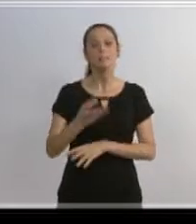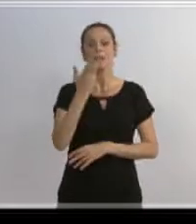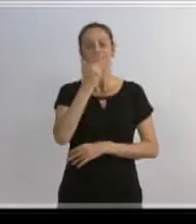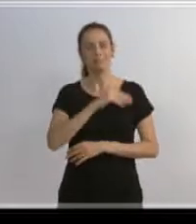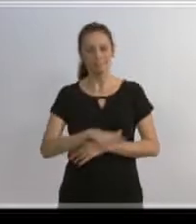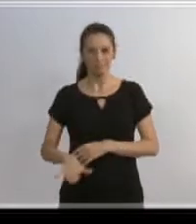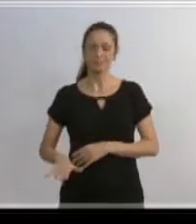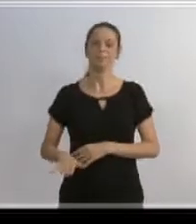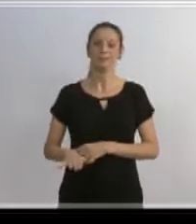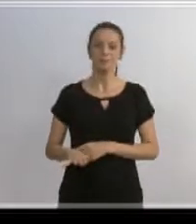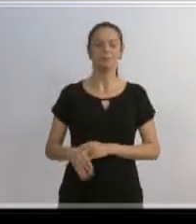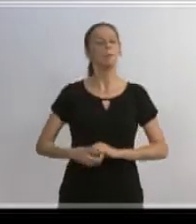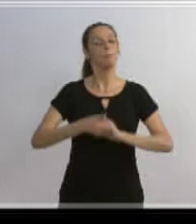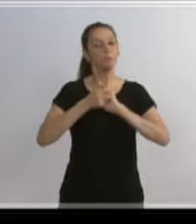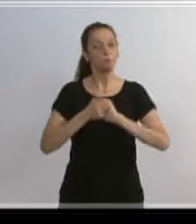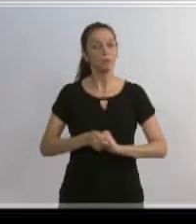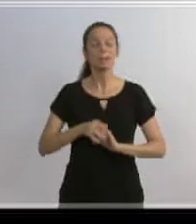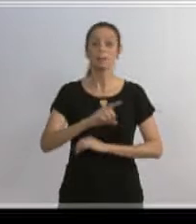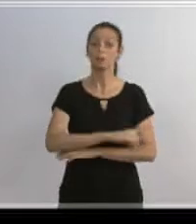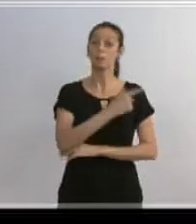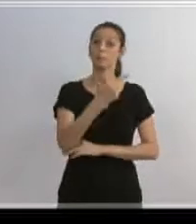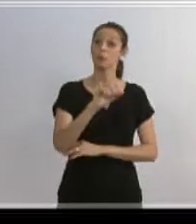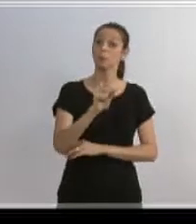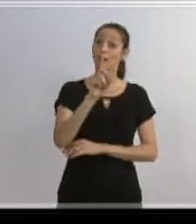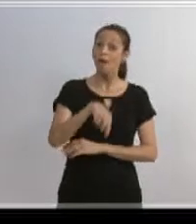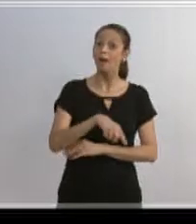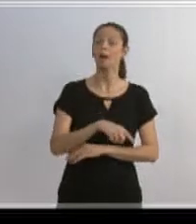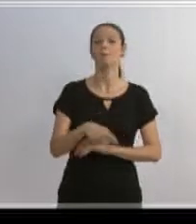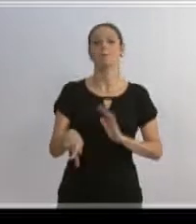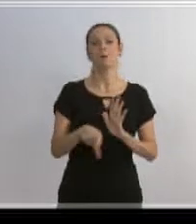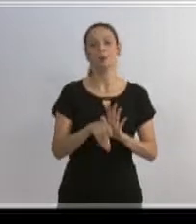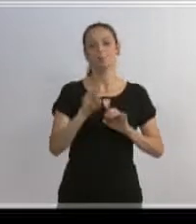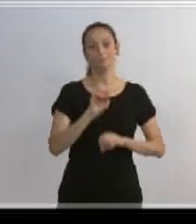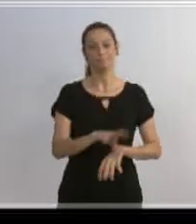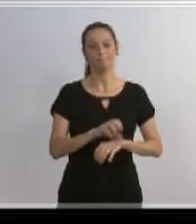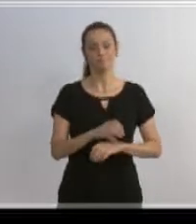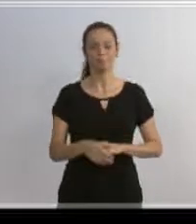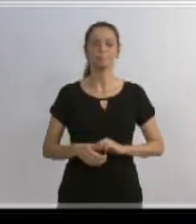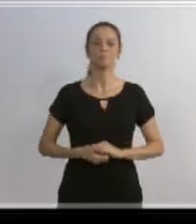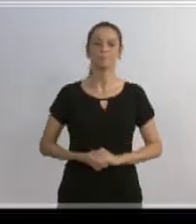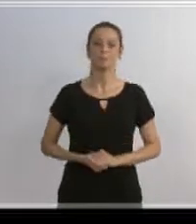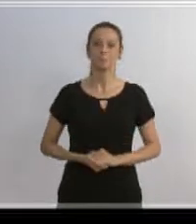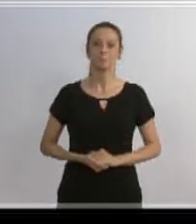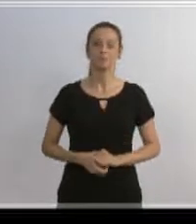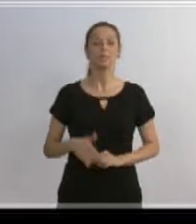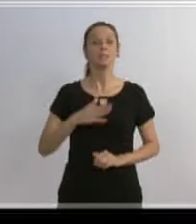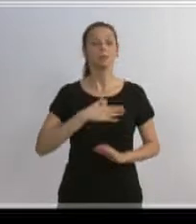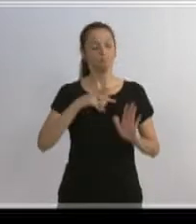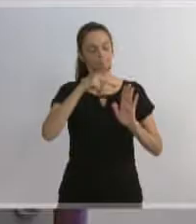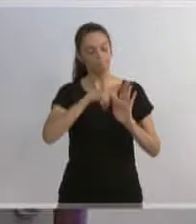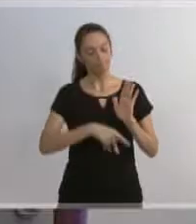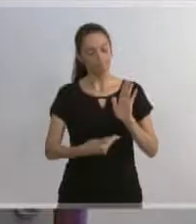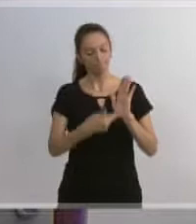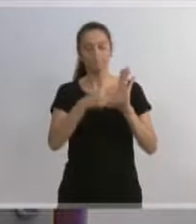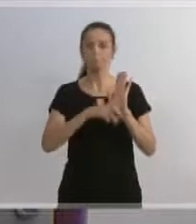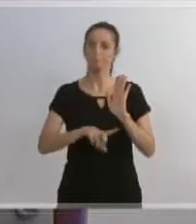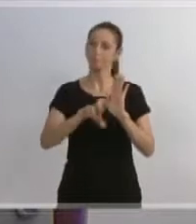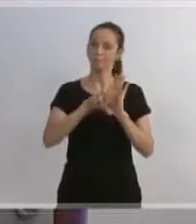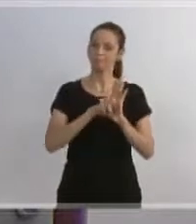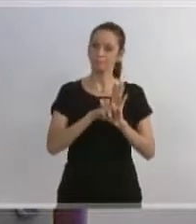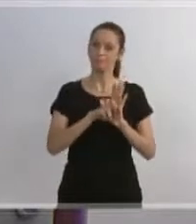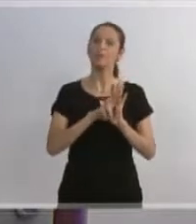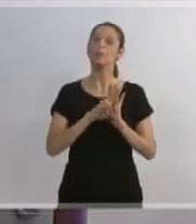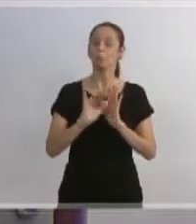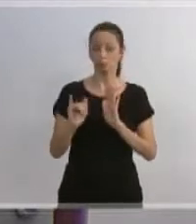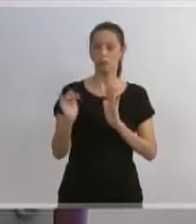a todos, que dia 28 é o dia da educação. E depois gostaria de falar também do meu projeto de lei, que eu vou